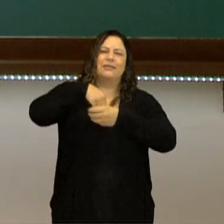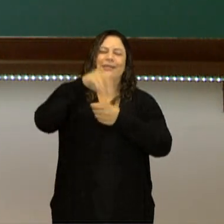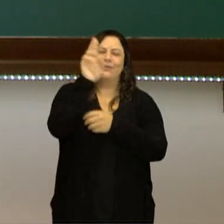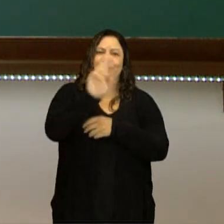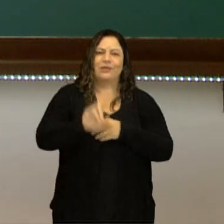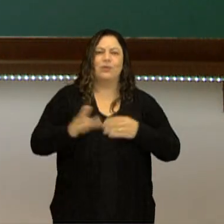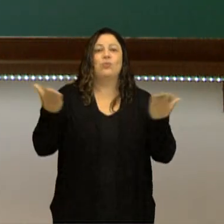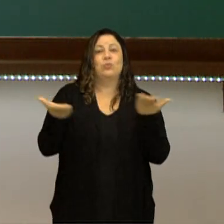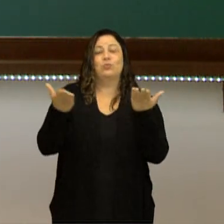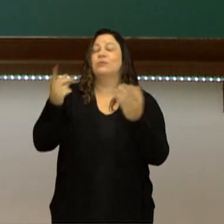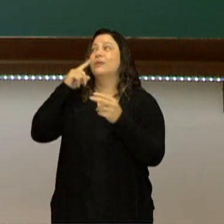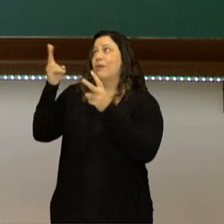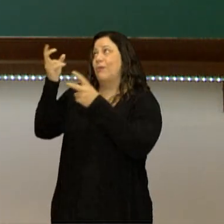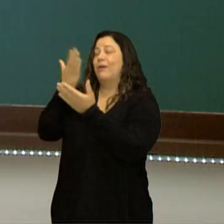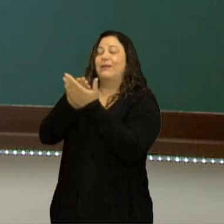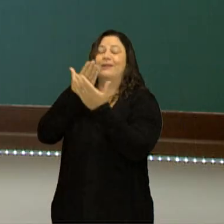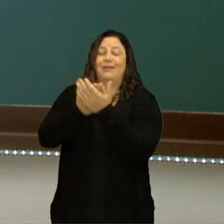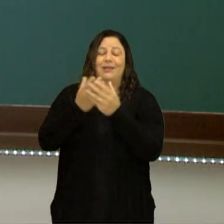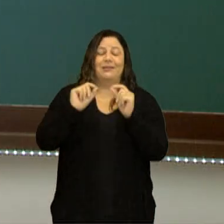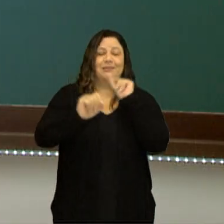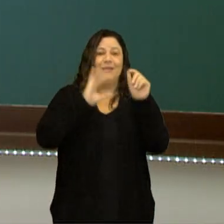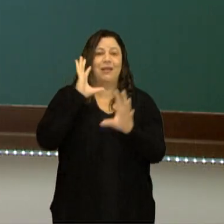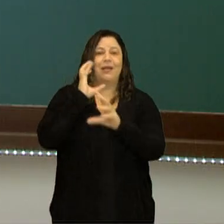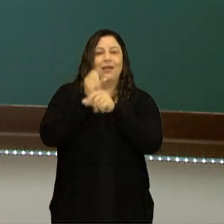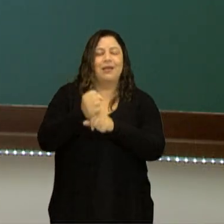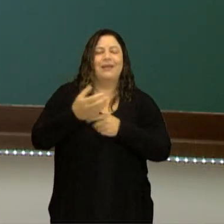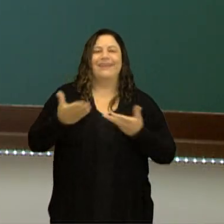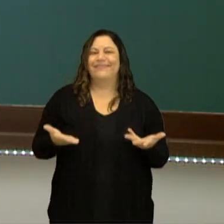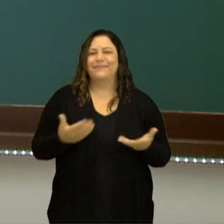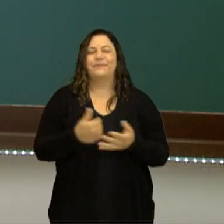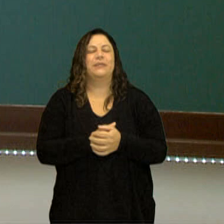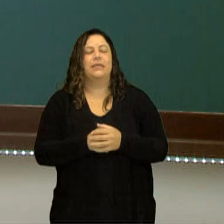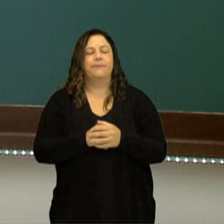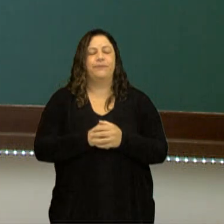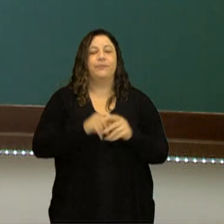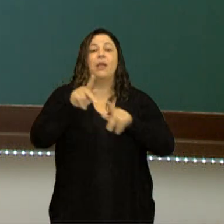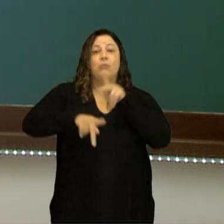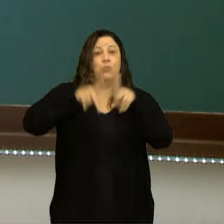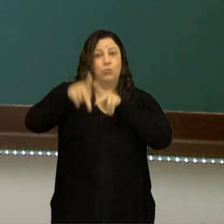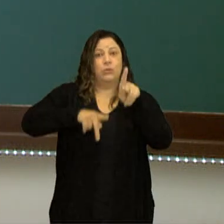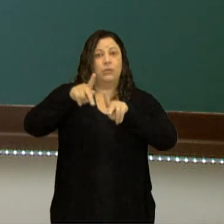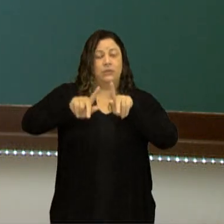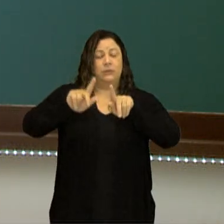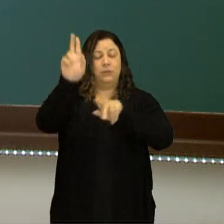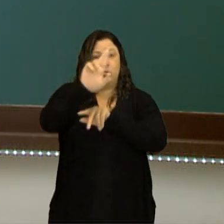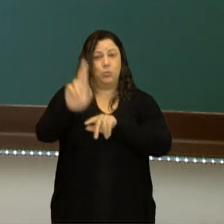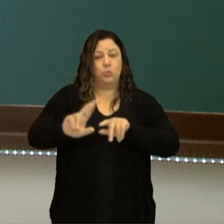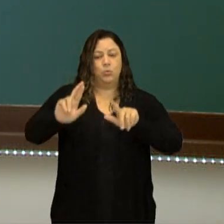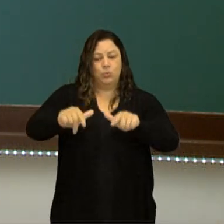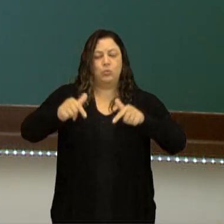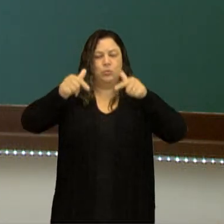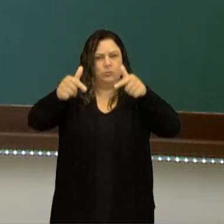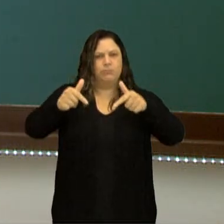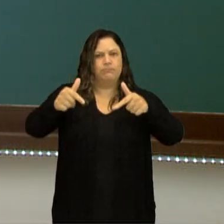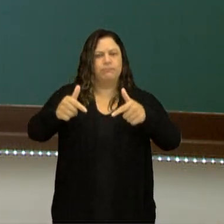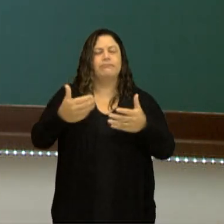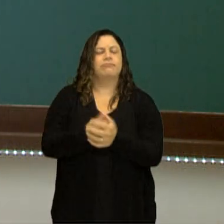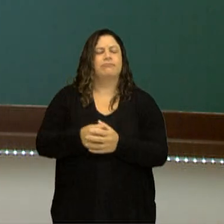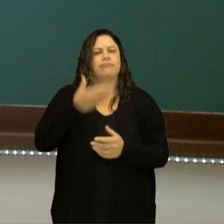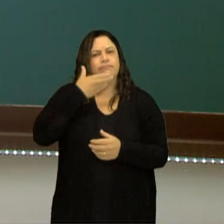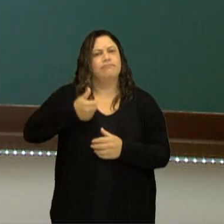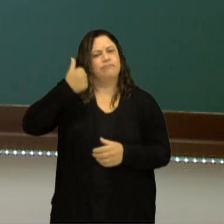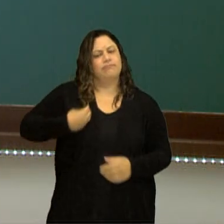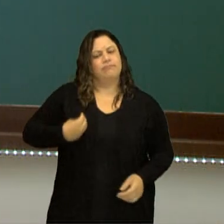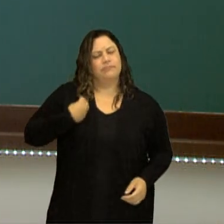nós vimos nessa aula? A gente viu que a população russa ela passa a reivindicar melhores condições de vida. Através